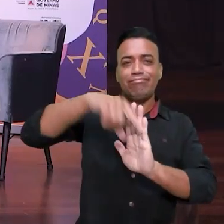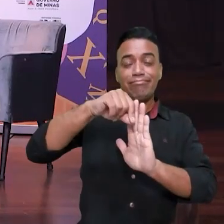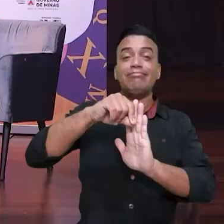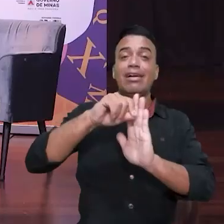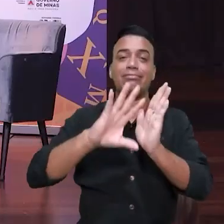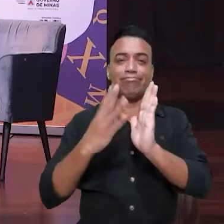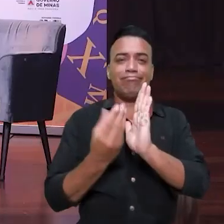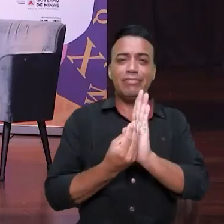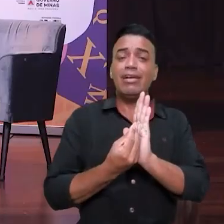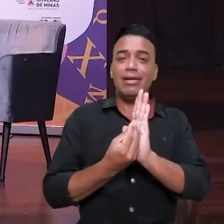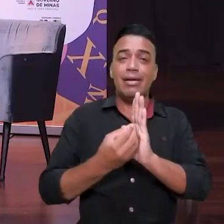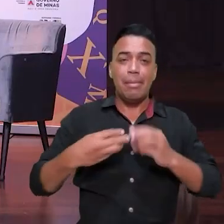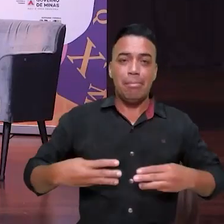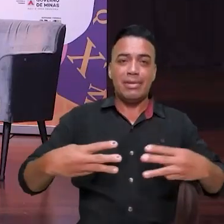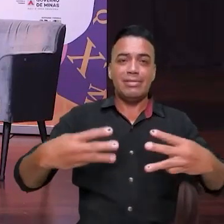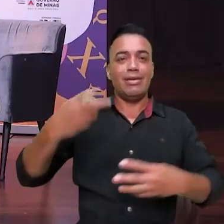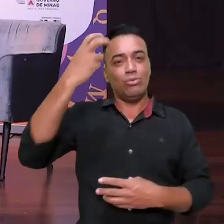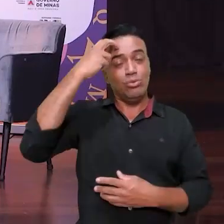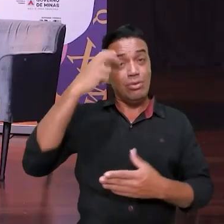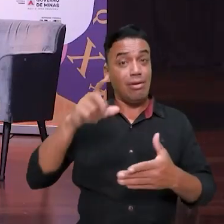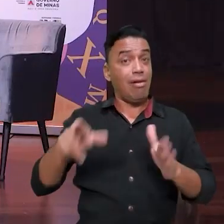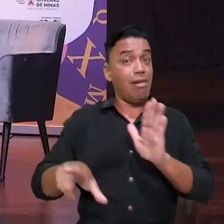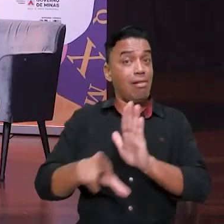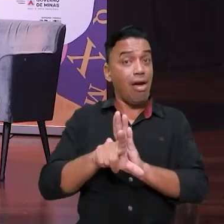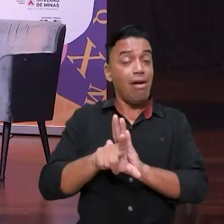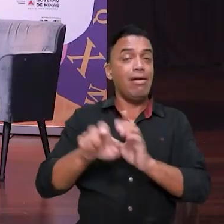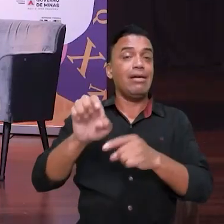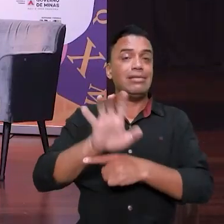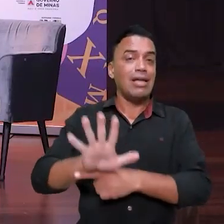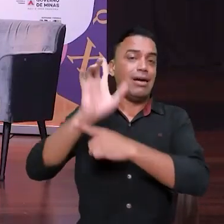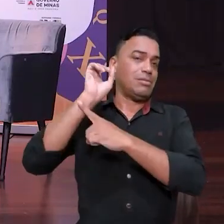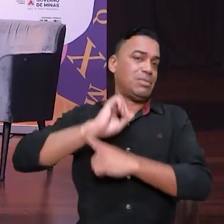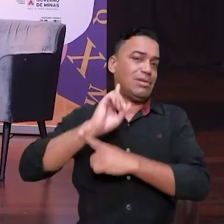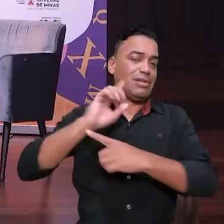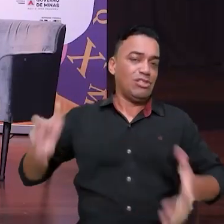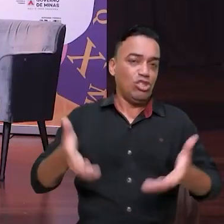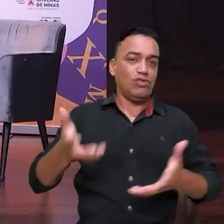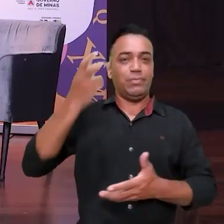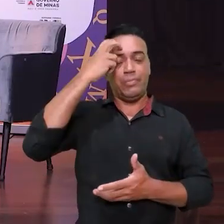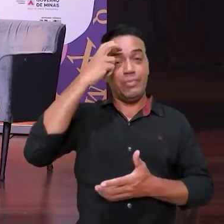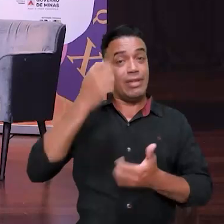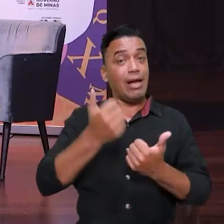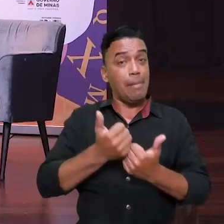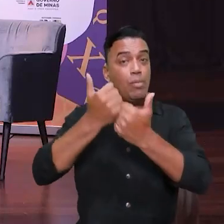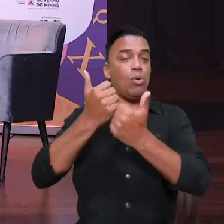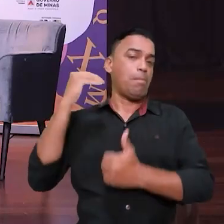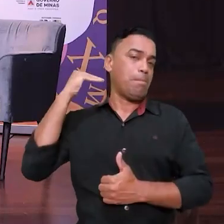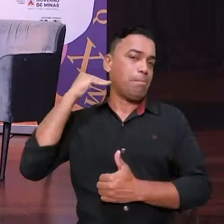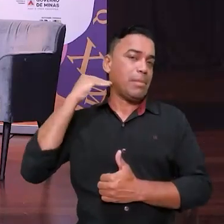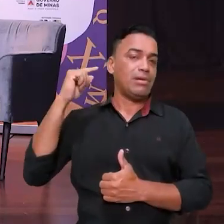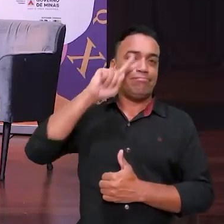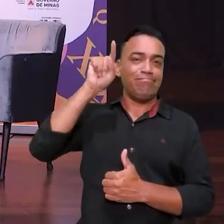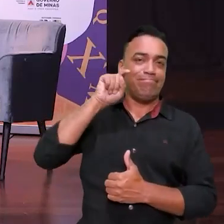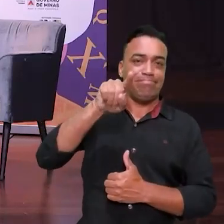livros. Ao fundo estão os banners em tons de vermelho, roxo, laranja, rosa e branco. Centralizado Lace, Festival Sempre